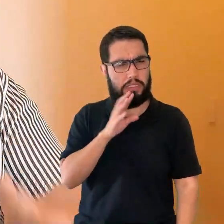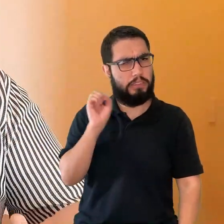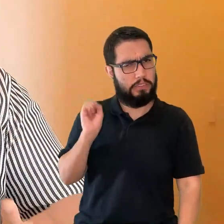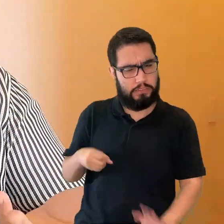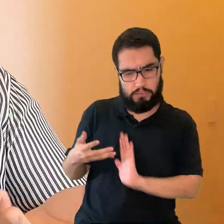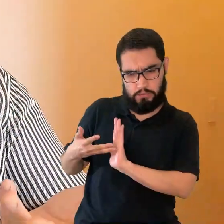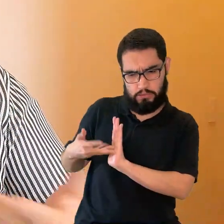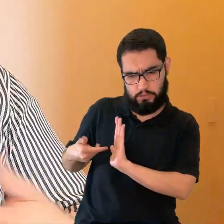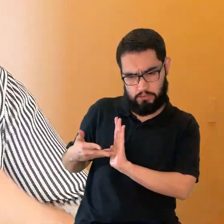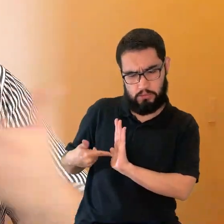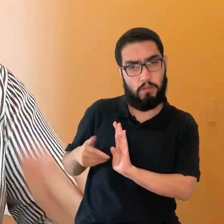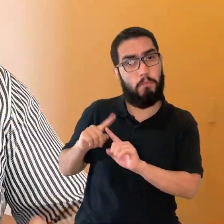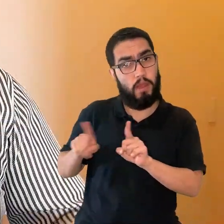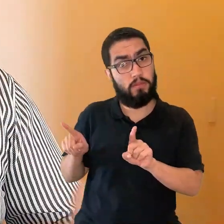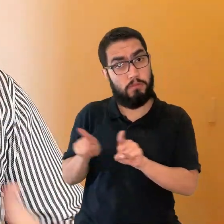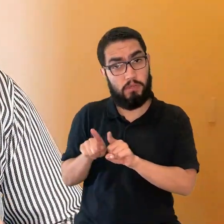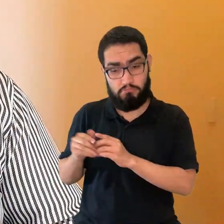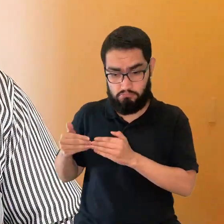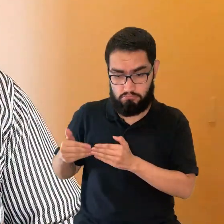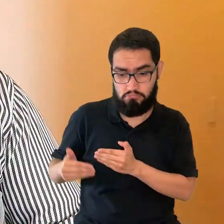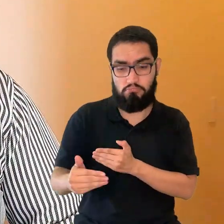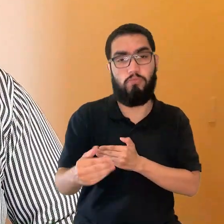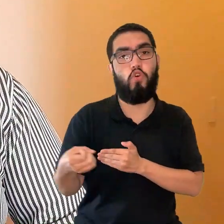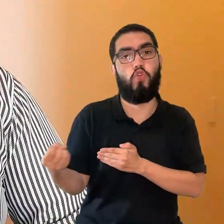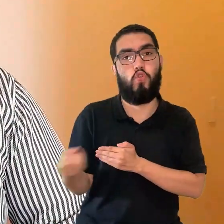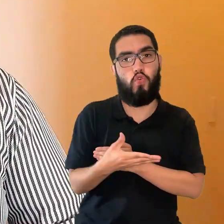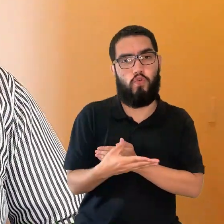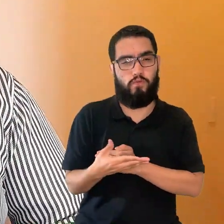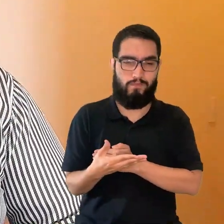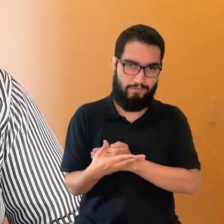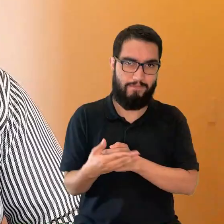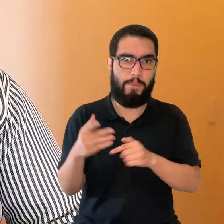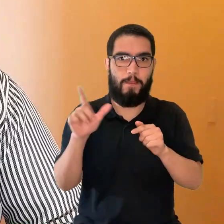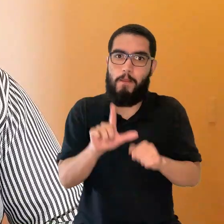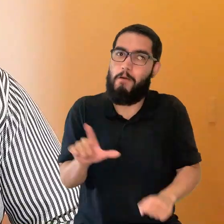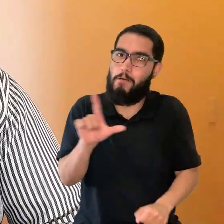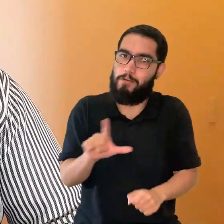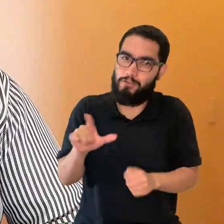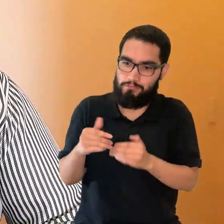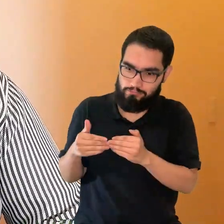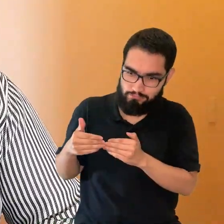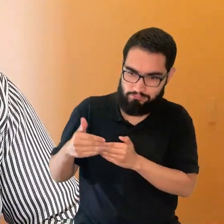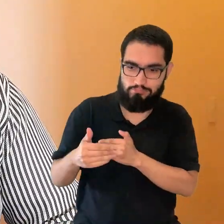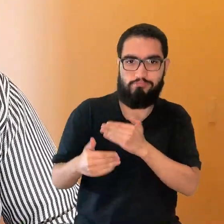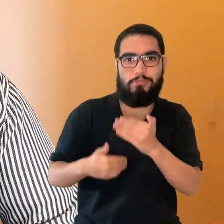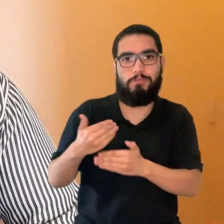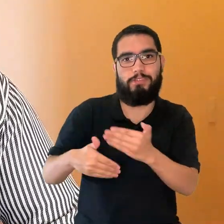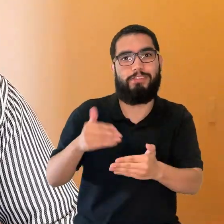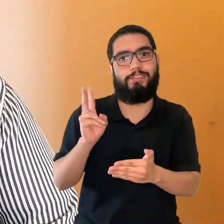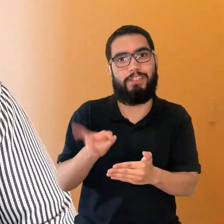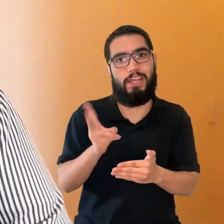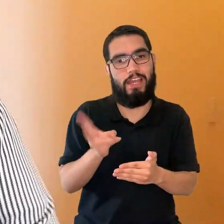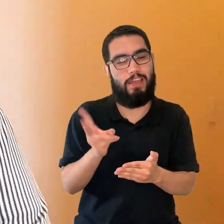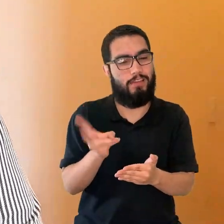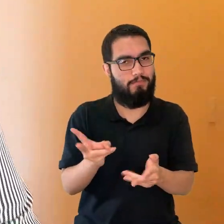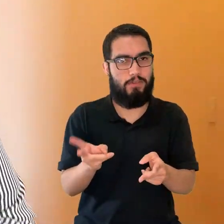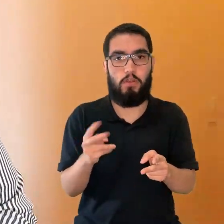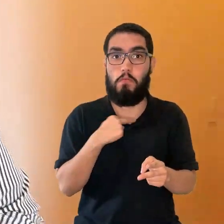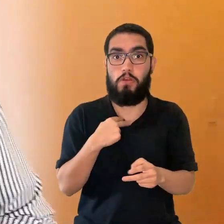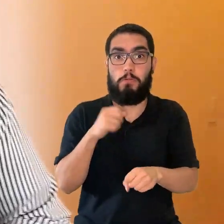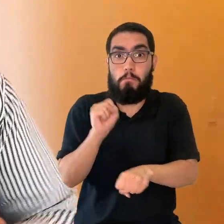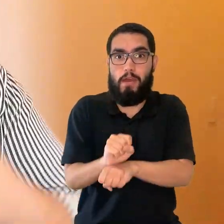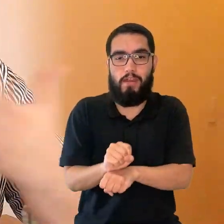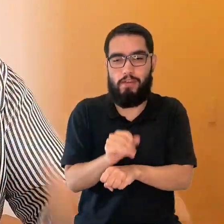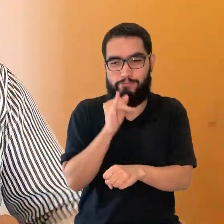passou e aquilo que está vindo como novo, como formação. Lógico que as buscas devem continuar, ok? Não